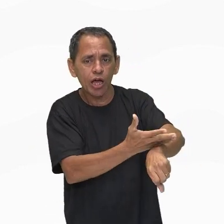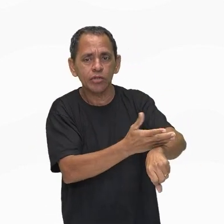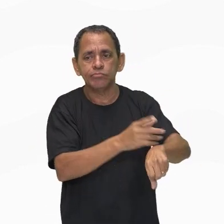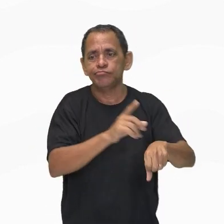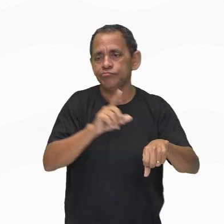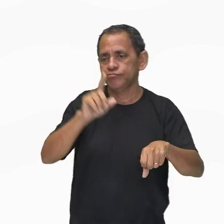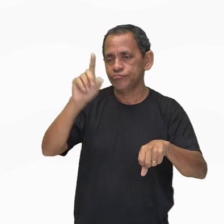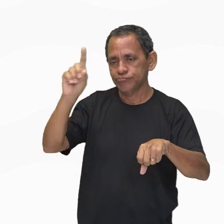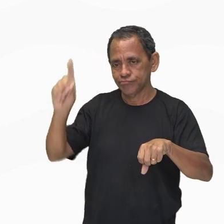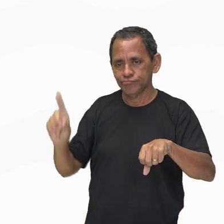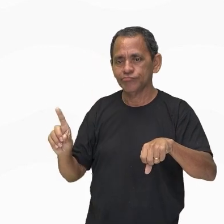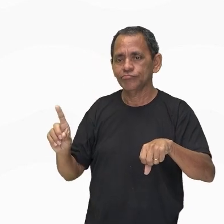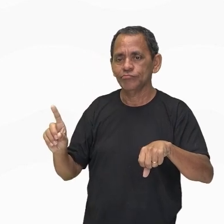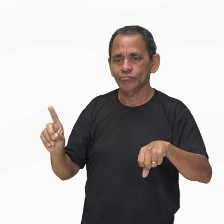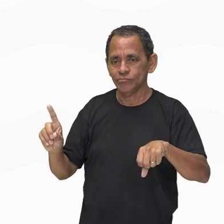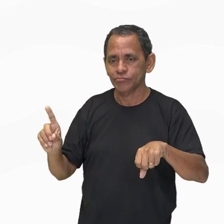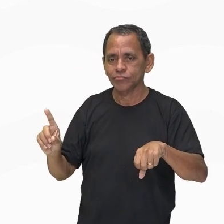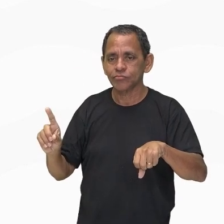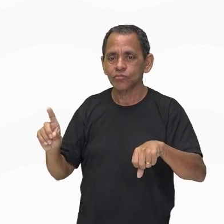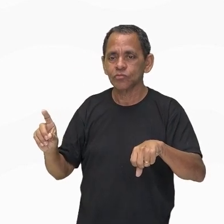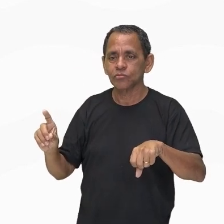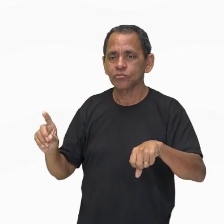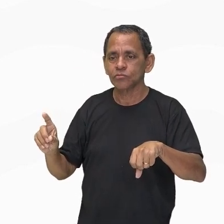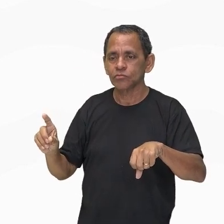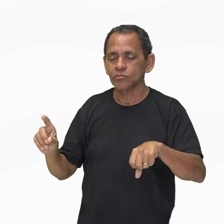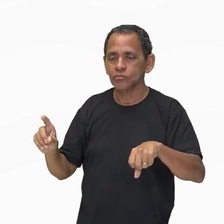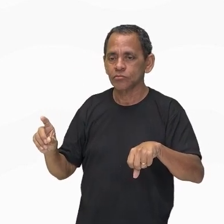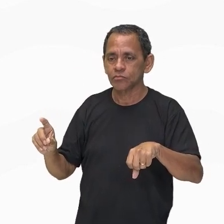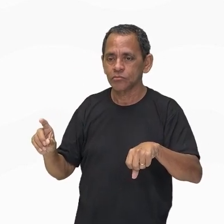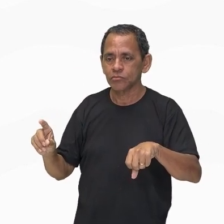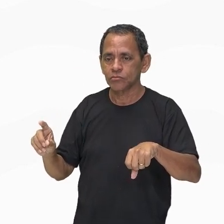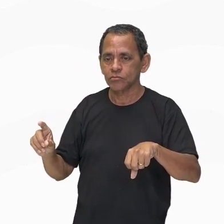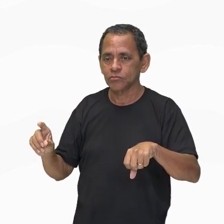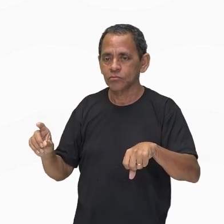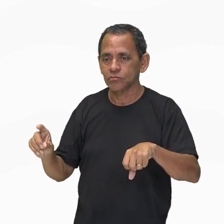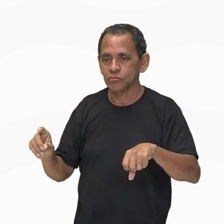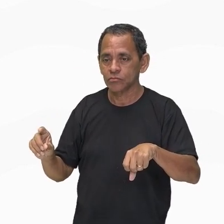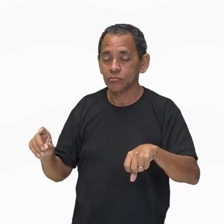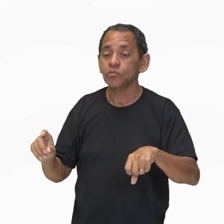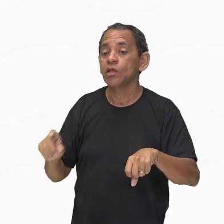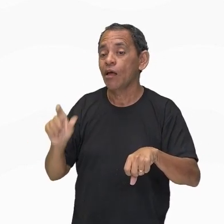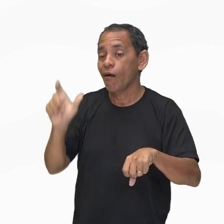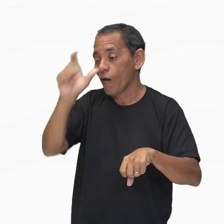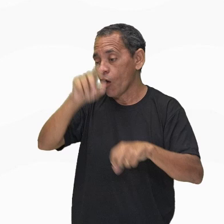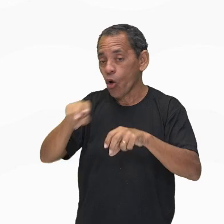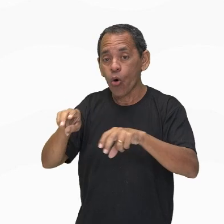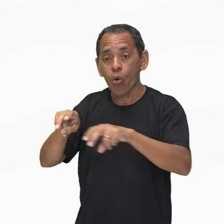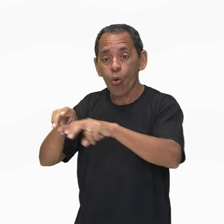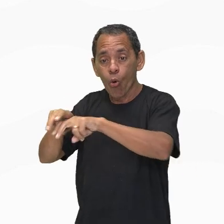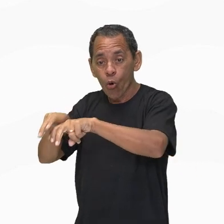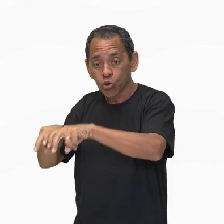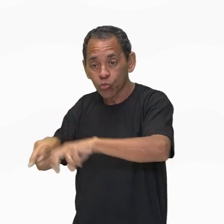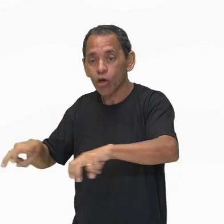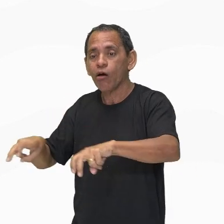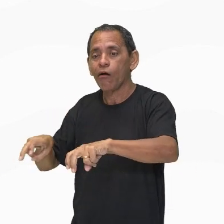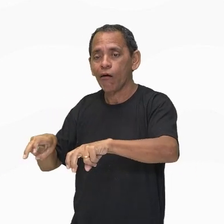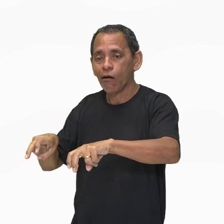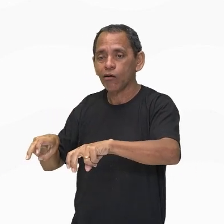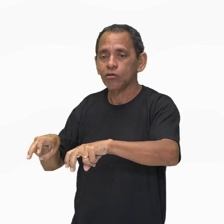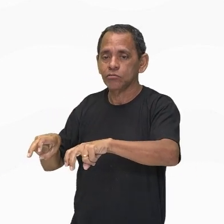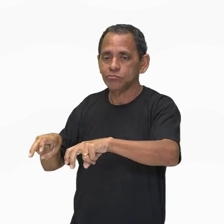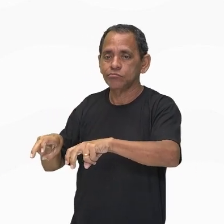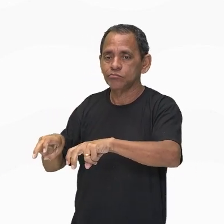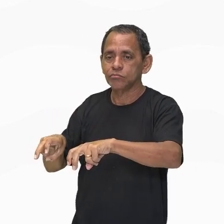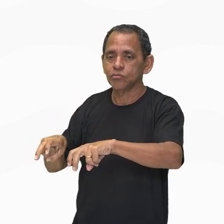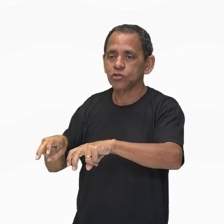imagem, nós temos non-white only, quer dizer, né, que é para pessoas que não